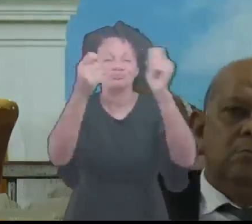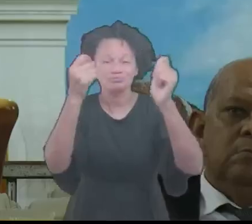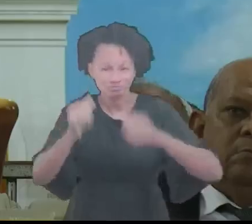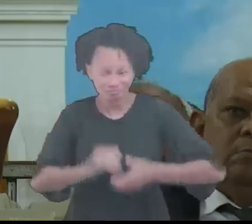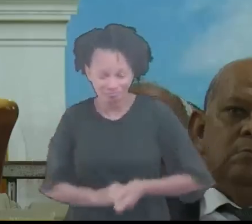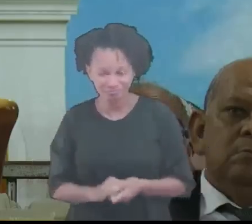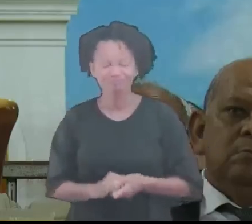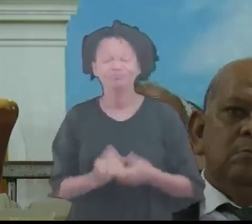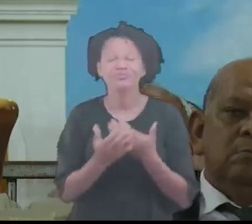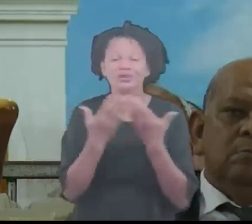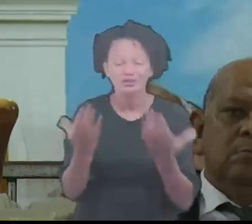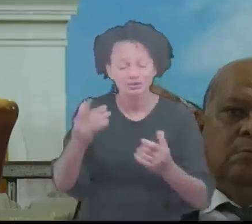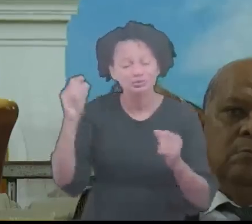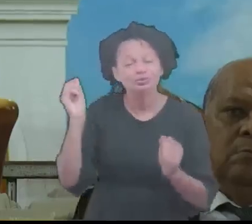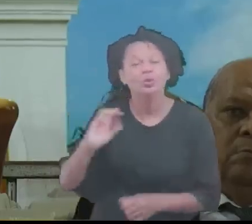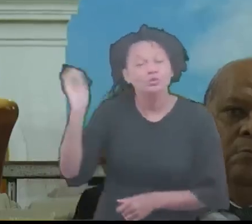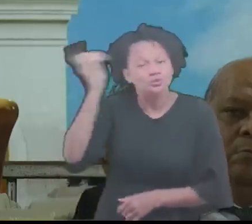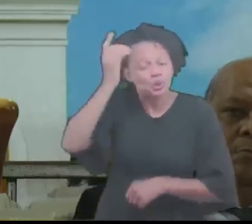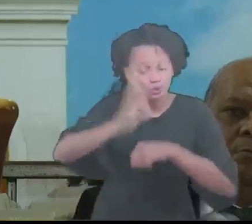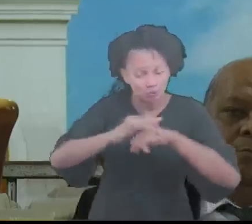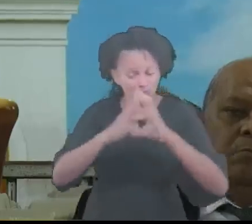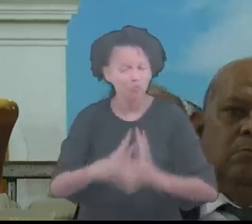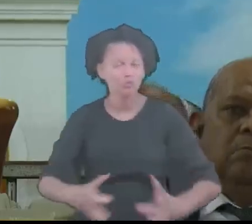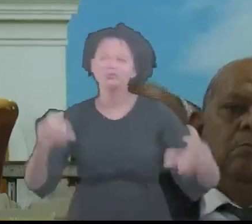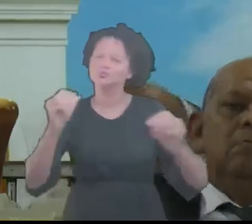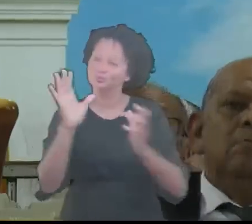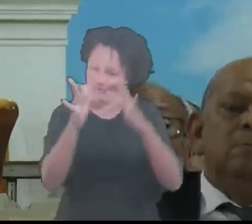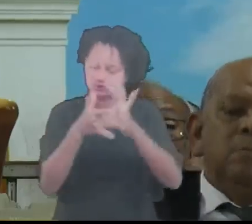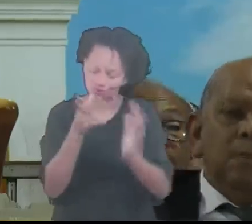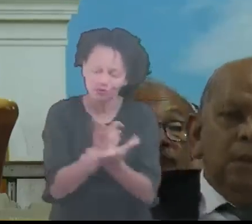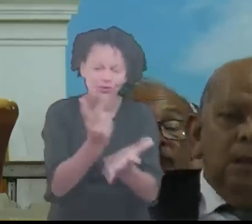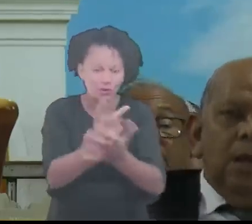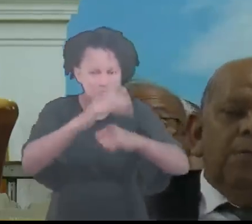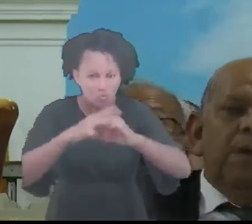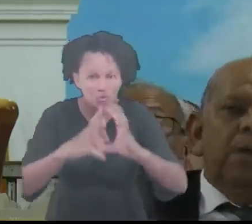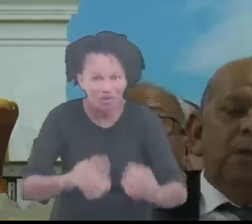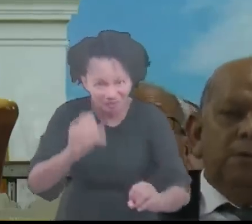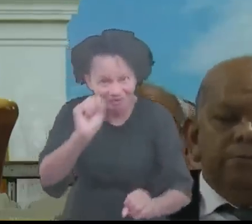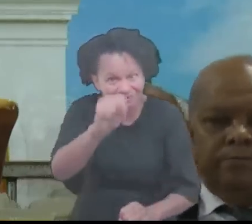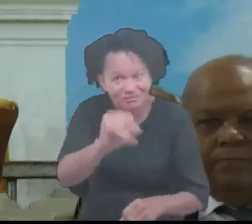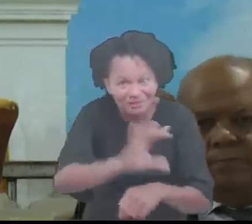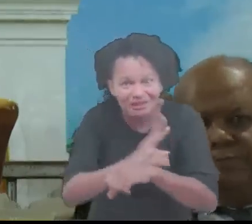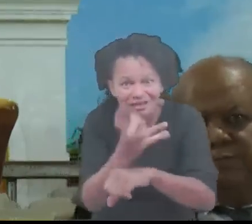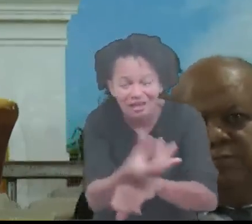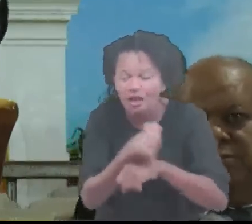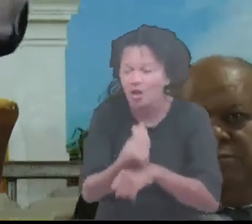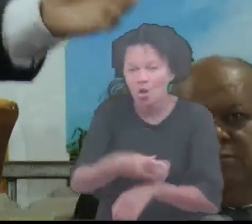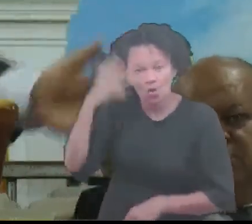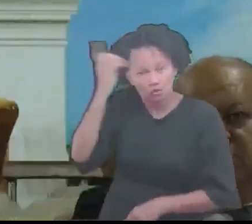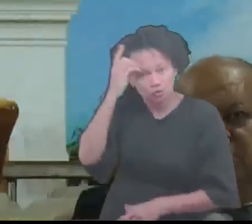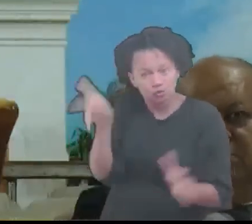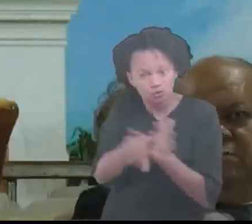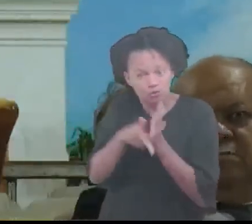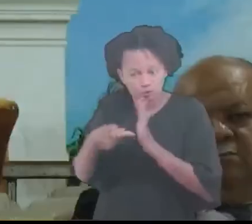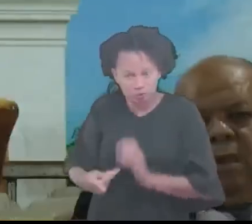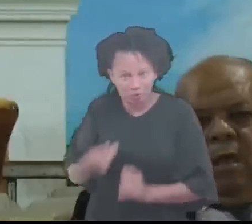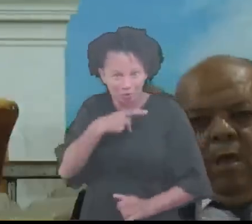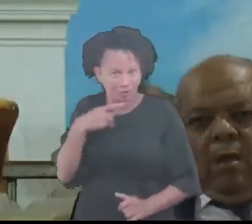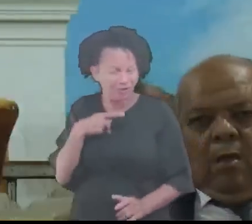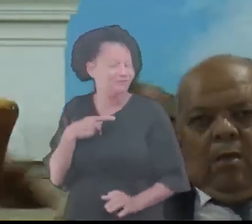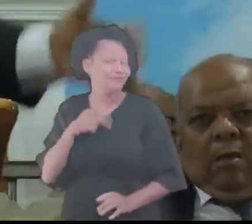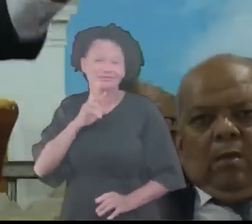de curar. Jesus ainda continua curando, igreja? Continua ou não continua? E esses dons não são só para os